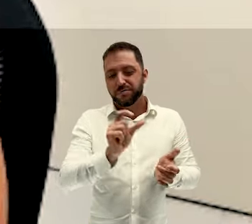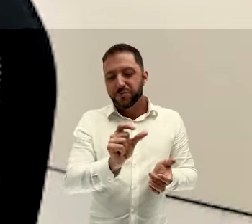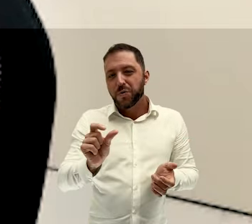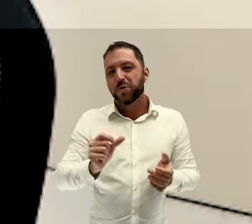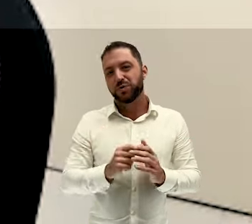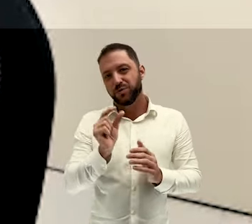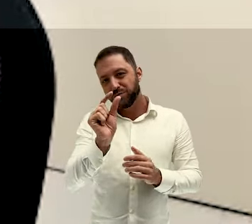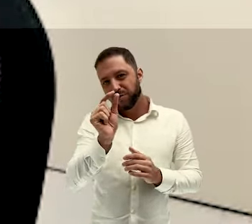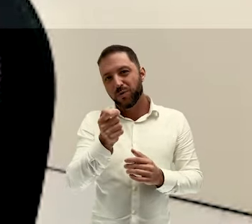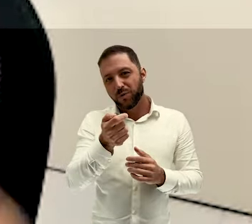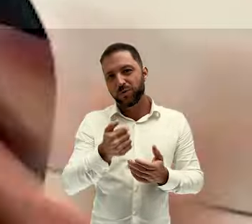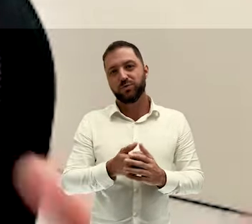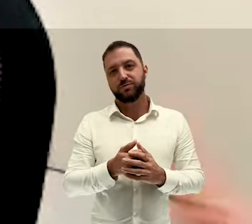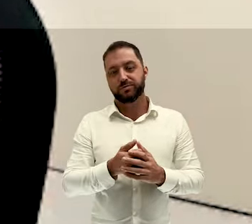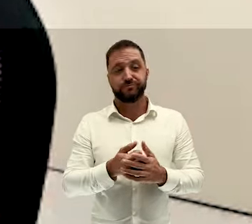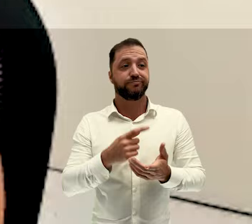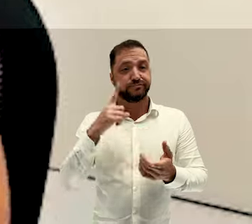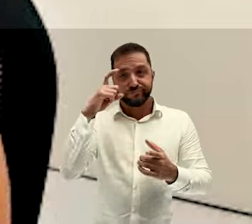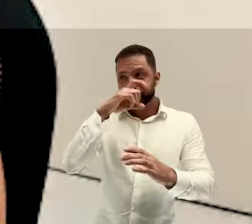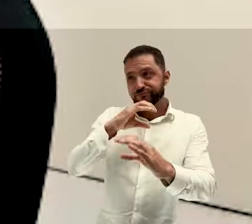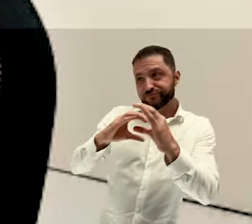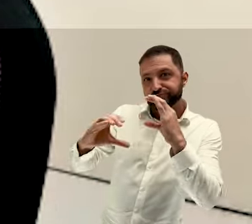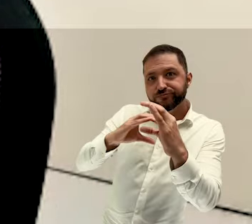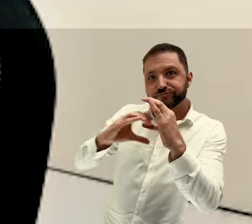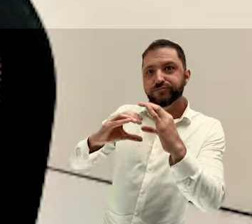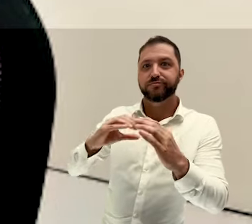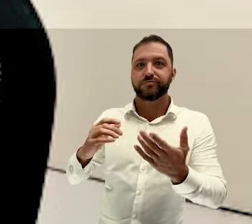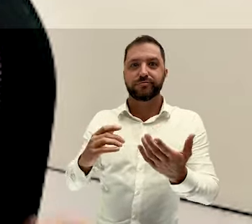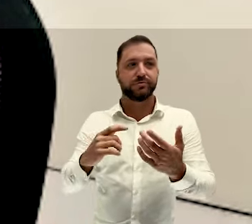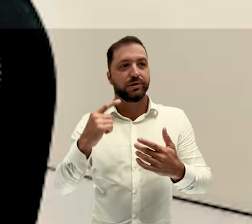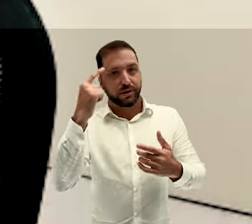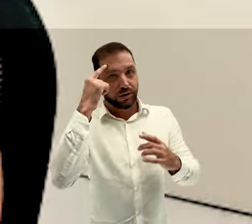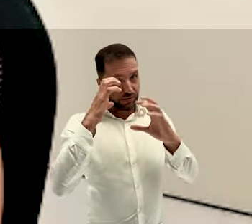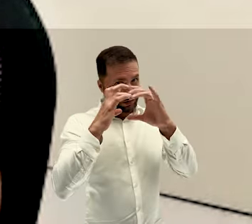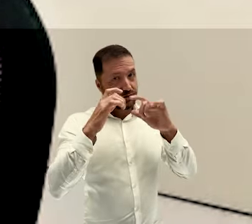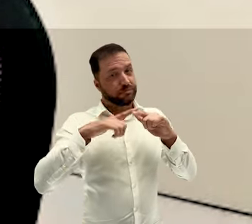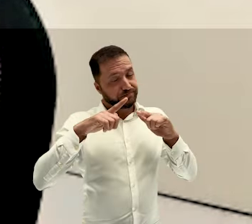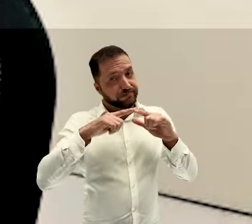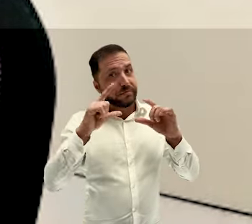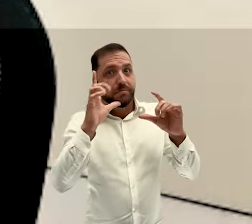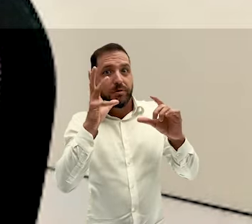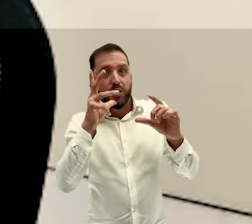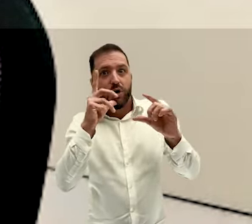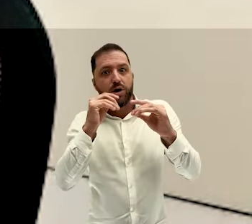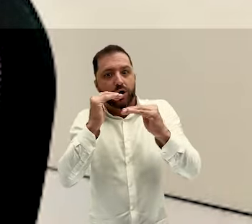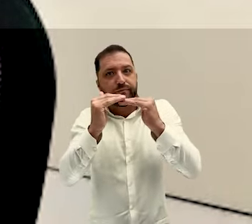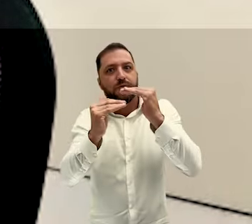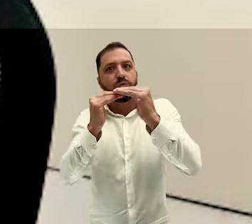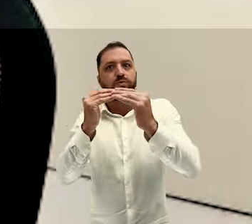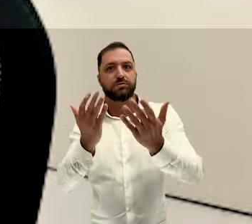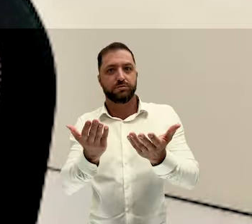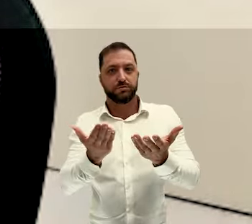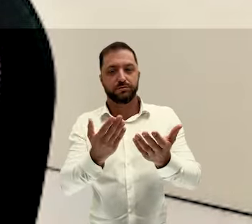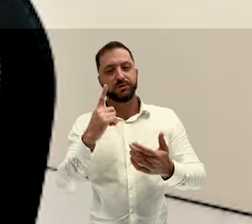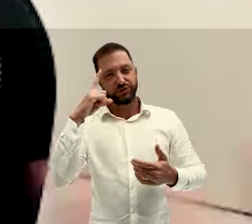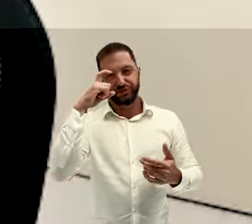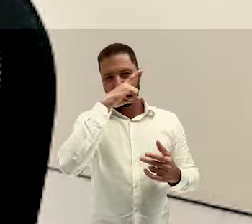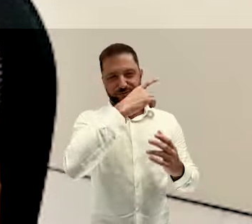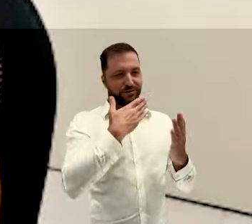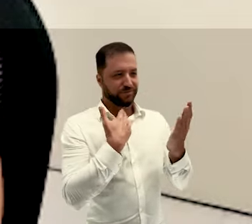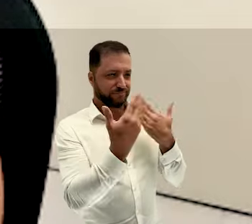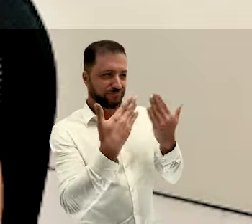vocabulário, dificuldades afetivas, sociais, de empatia, cognitivas, dificuldades